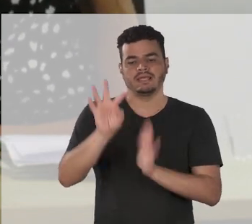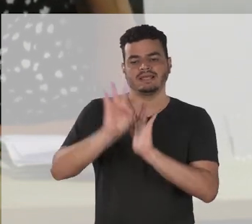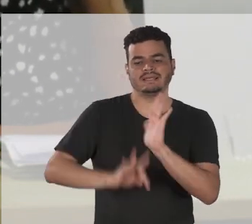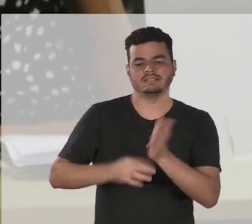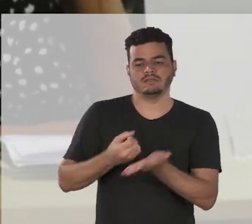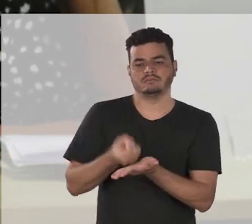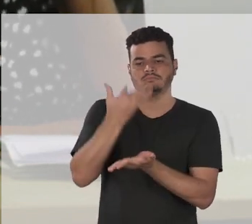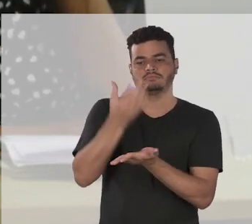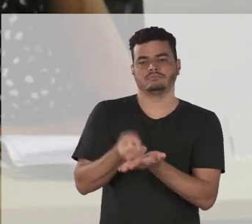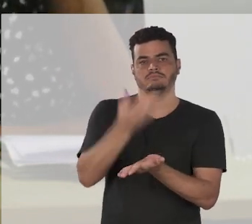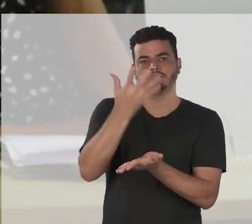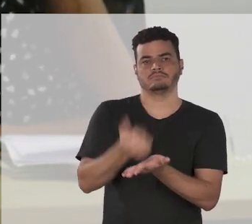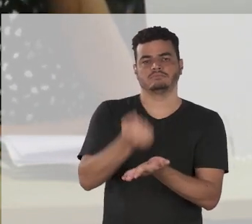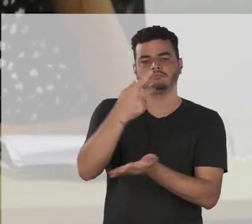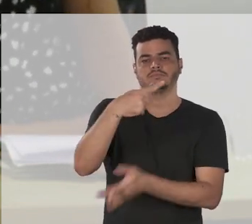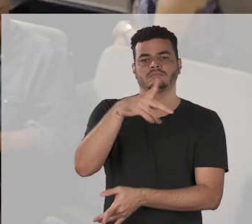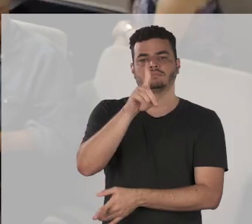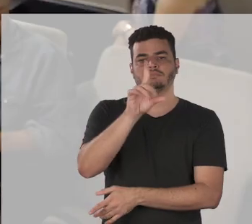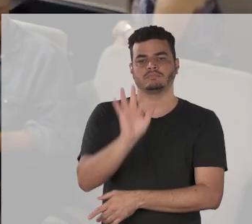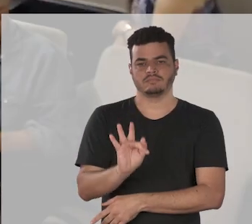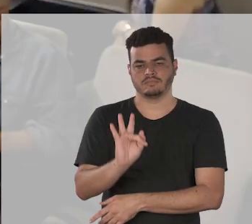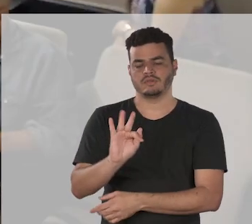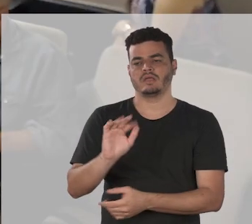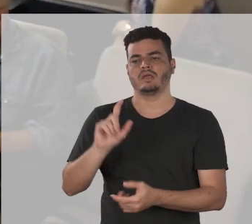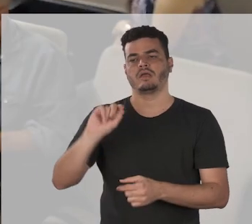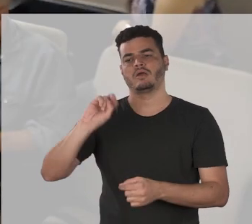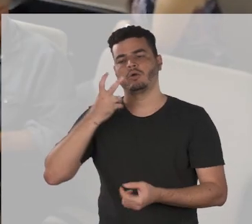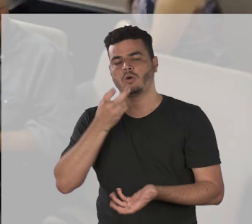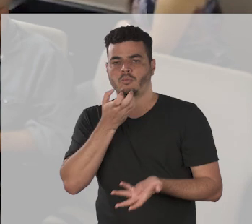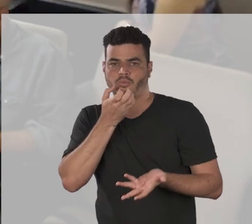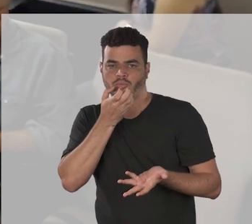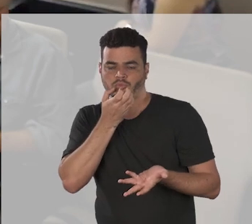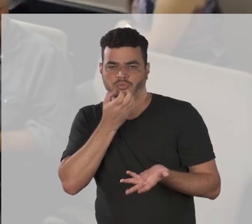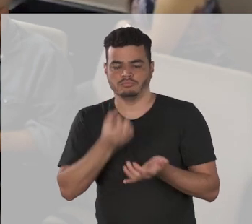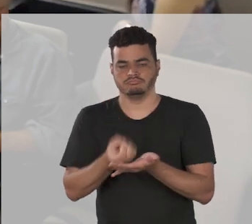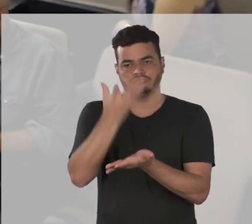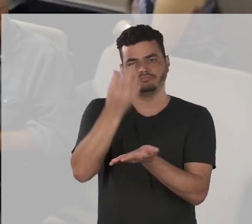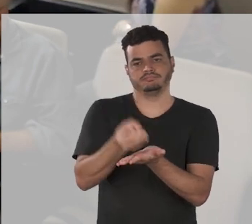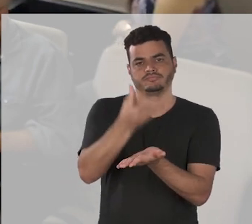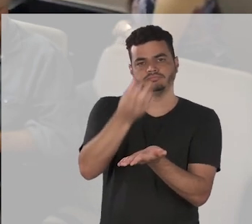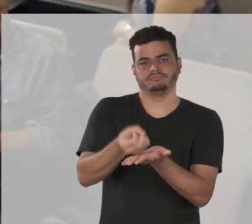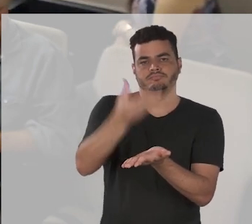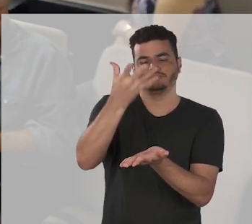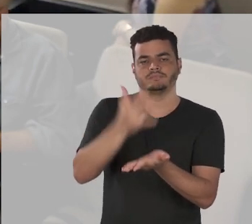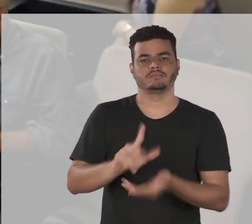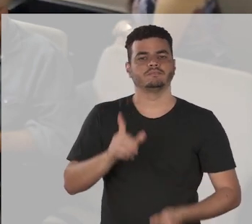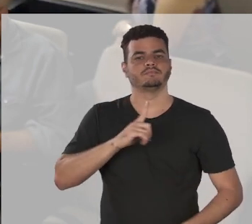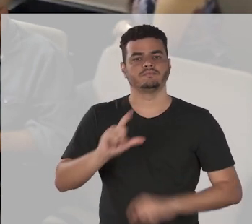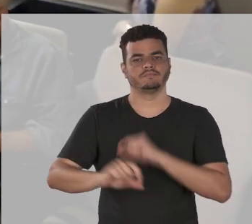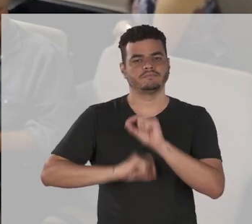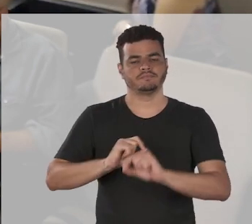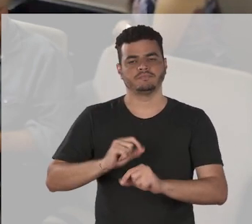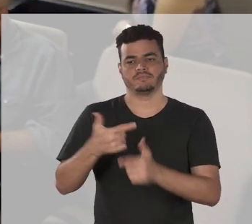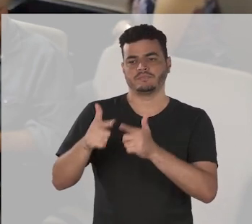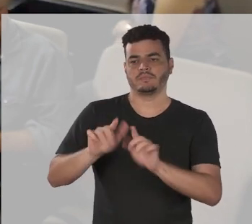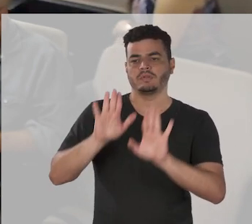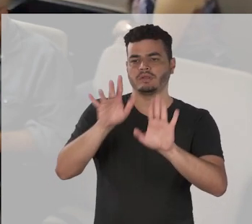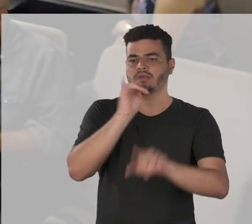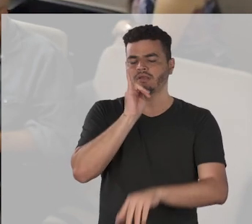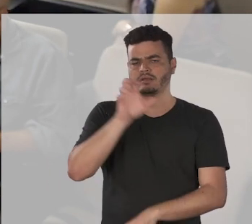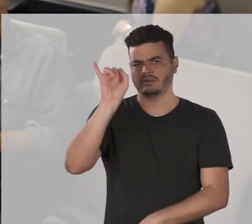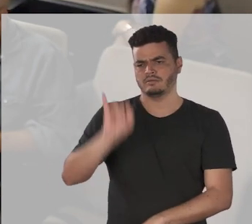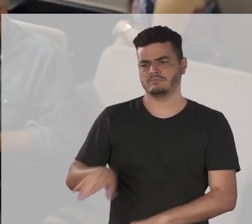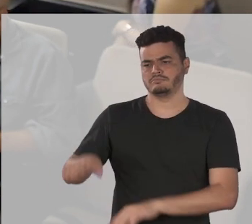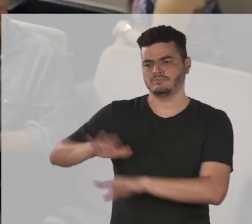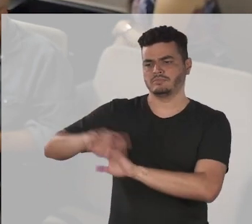a colocar textos de autores em PDF por aí narrados e tinha todo, bom, uma atenção